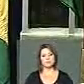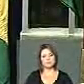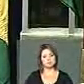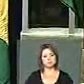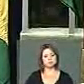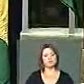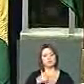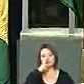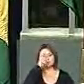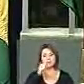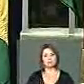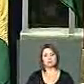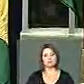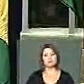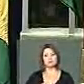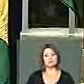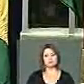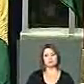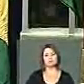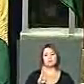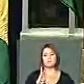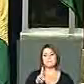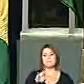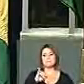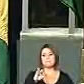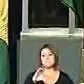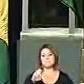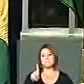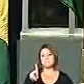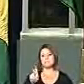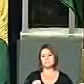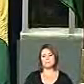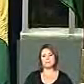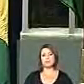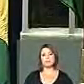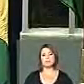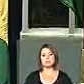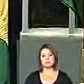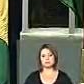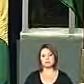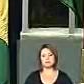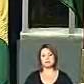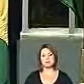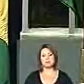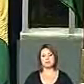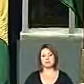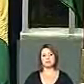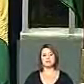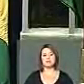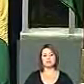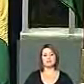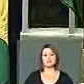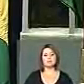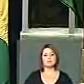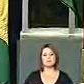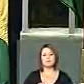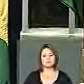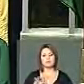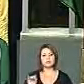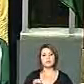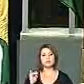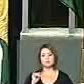particularmente fortalecendo a parceria com os BRICS e no âmbito do Mercosul, sem desconhecer a complexidade e